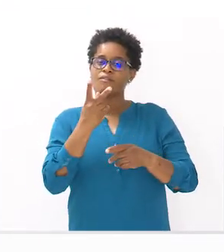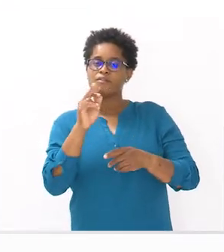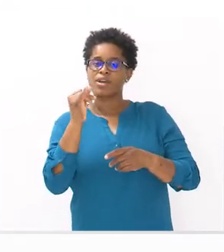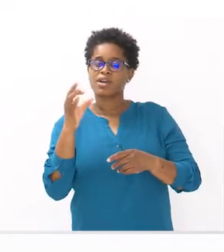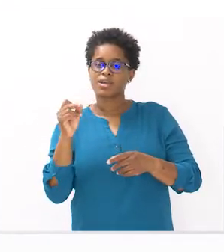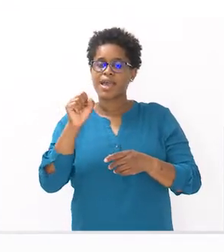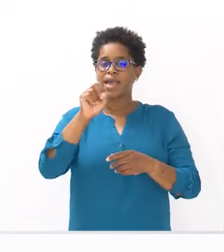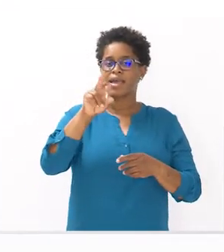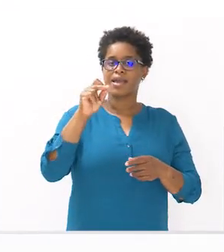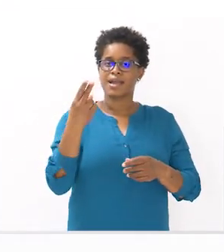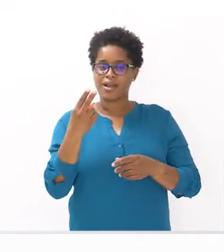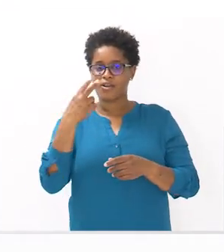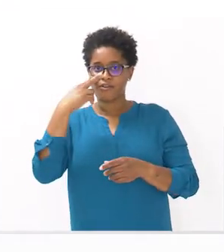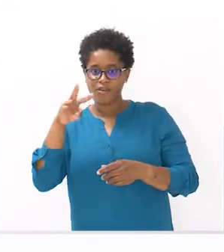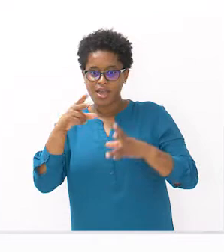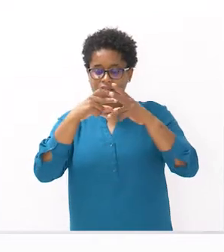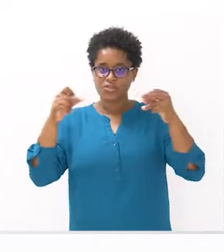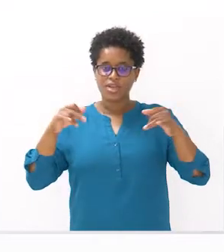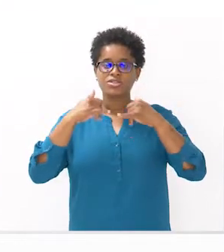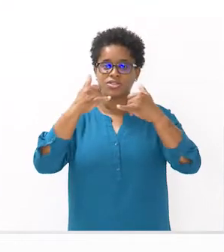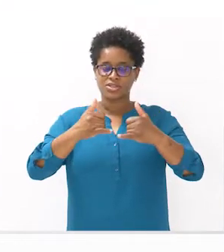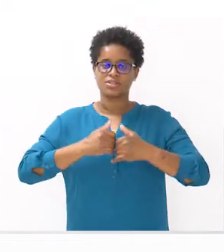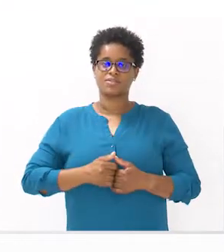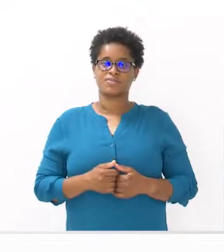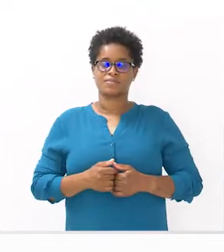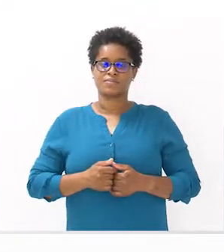grau. Reparem nas frases seguintes.